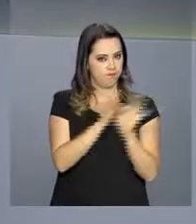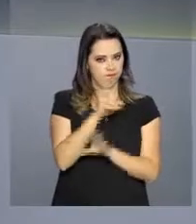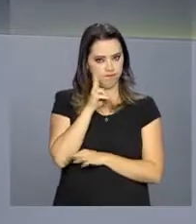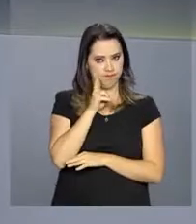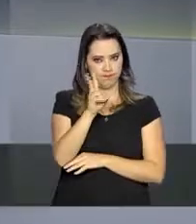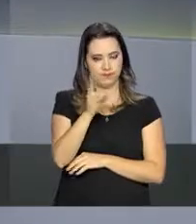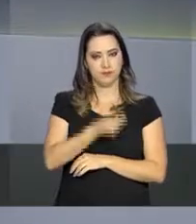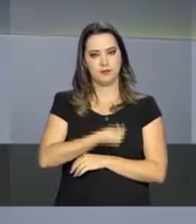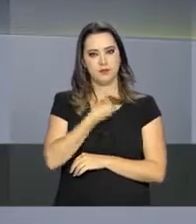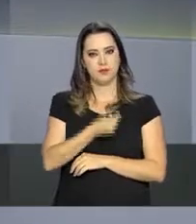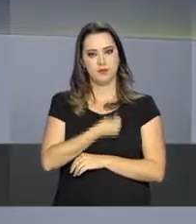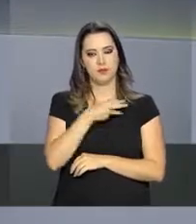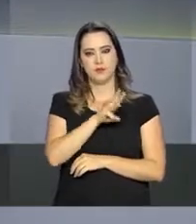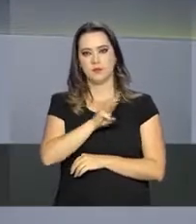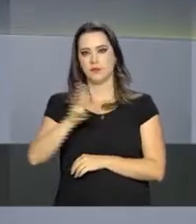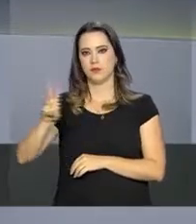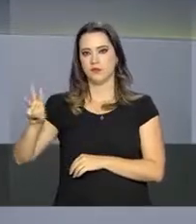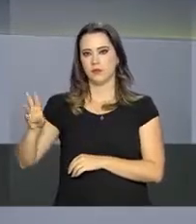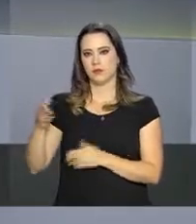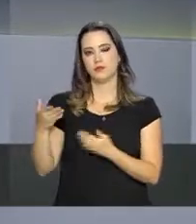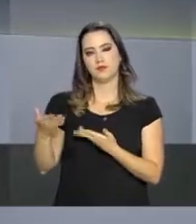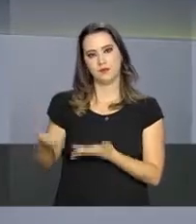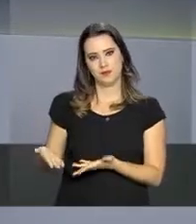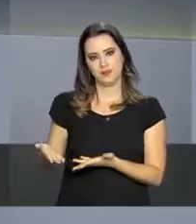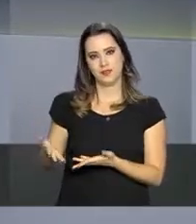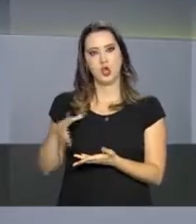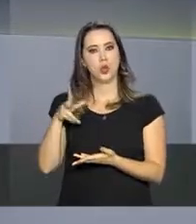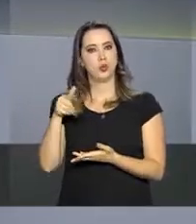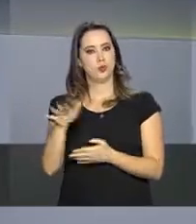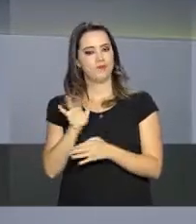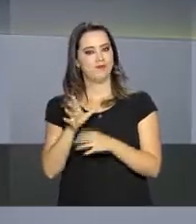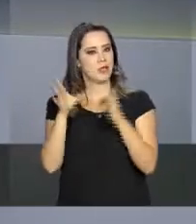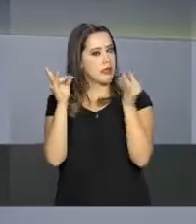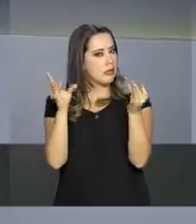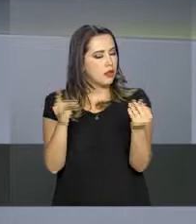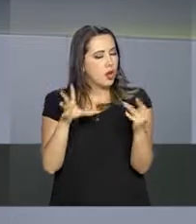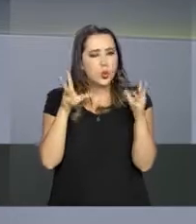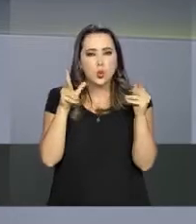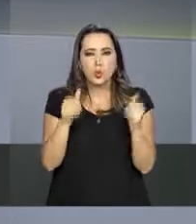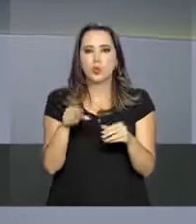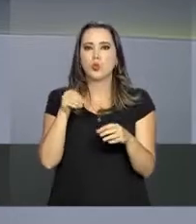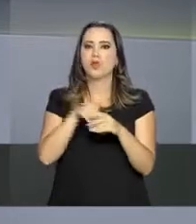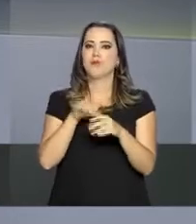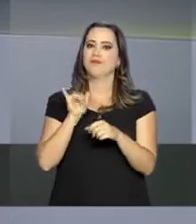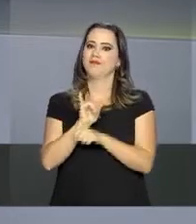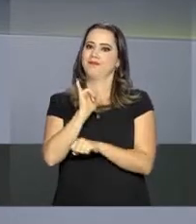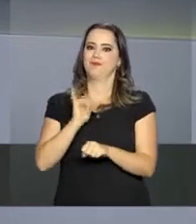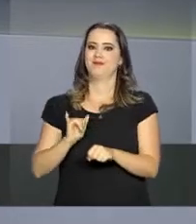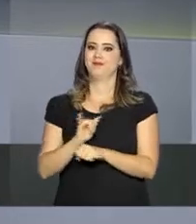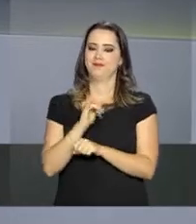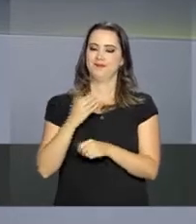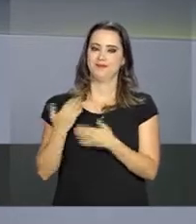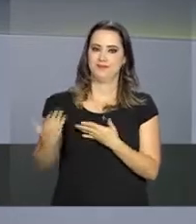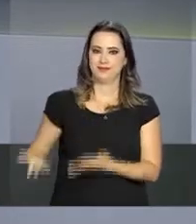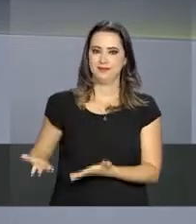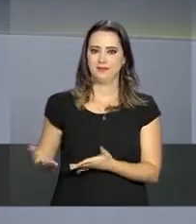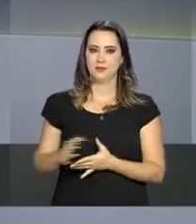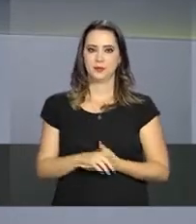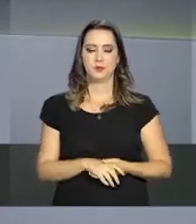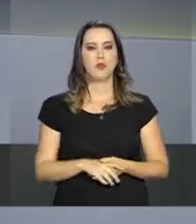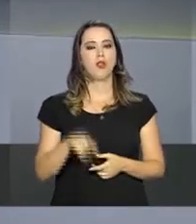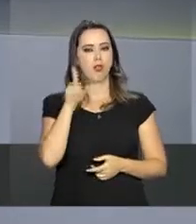você acompanhar a programação ao vivo pelo site da npr na internet todas as reportagens estão disponíveis em nosso canal no